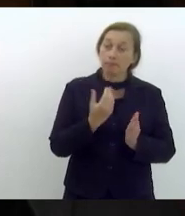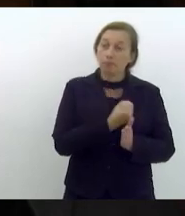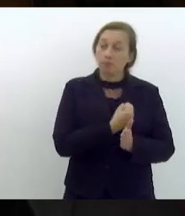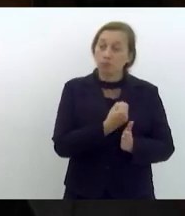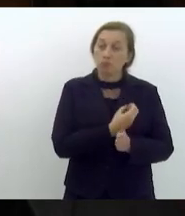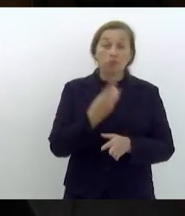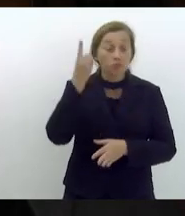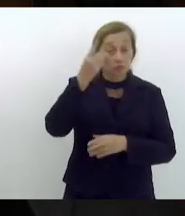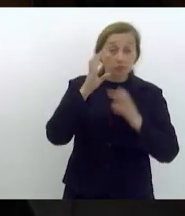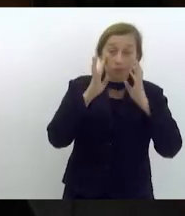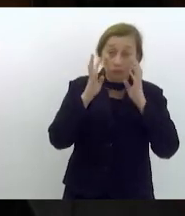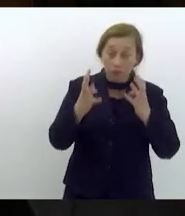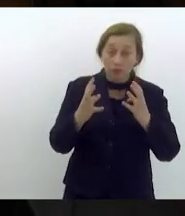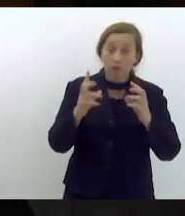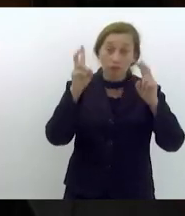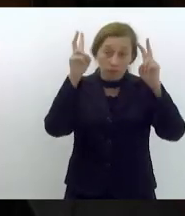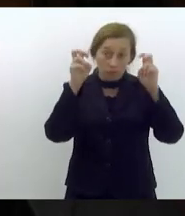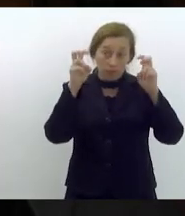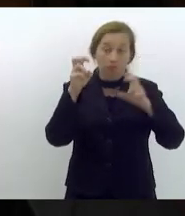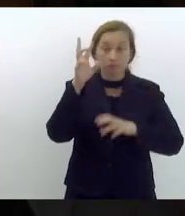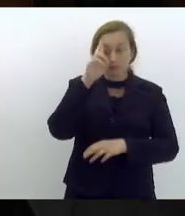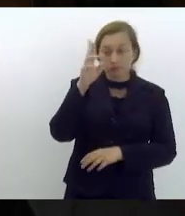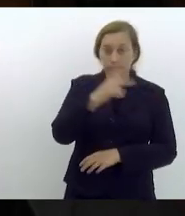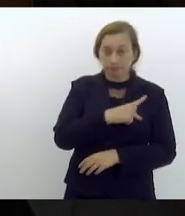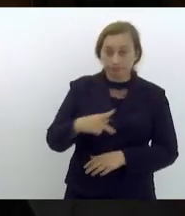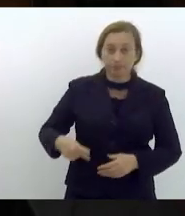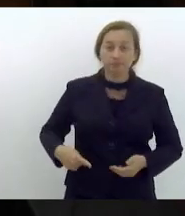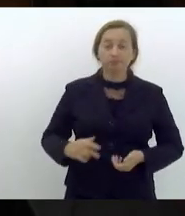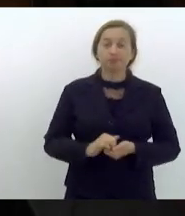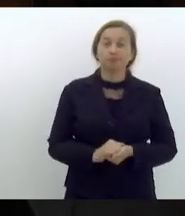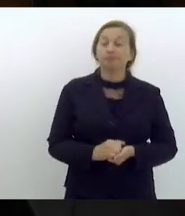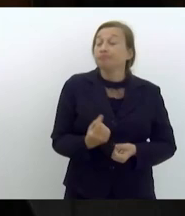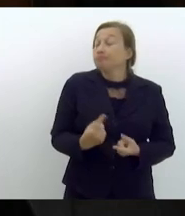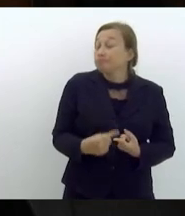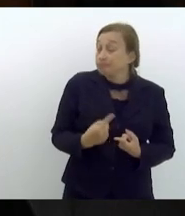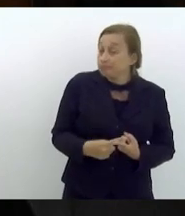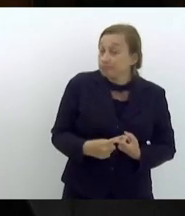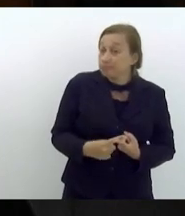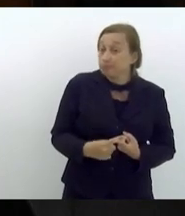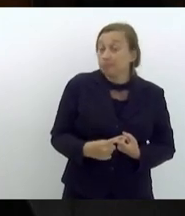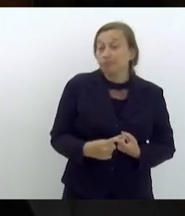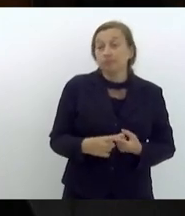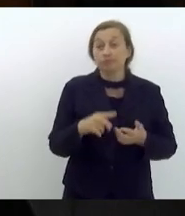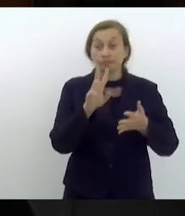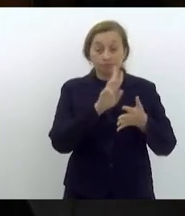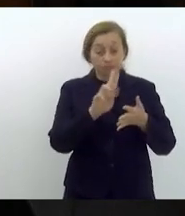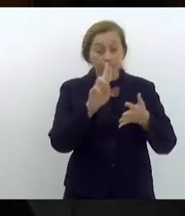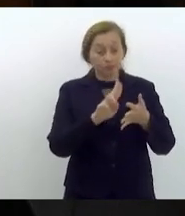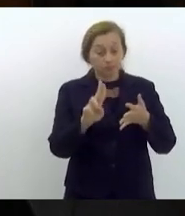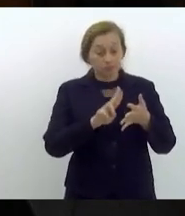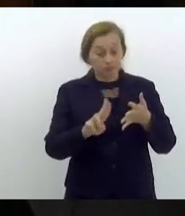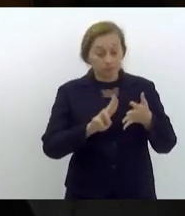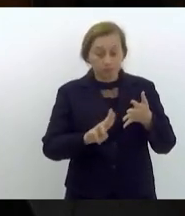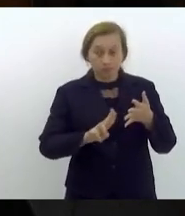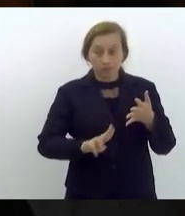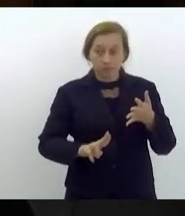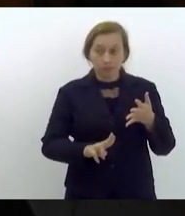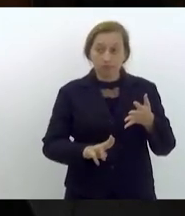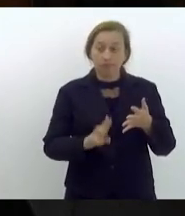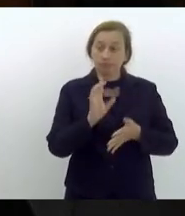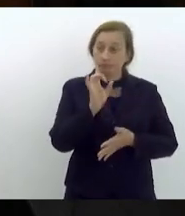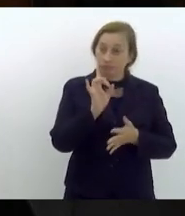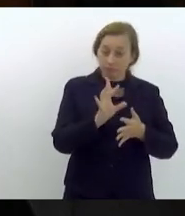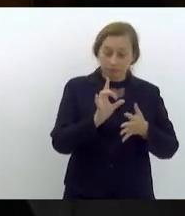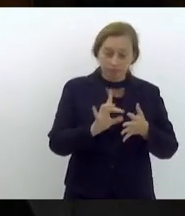tô chamando a atenção para isso senhora Presidente porque E aí tô nominando as pessoas porque